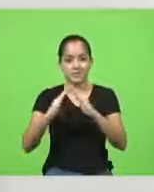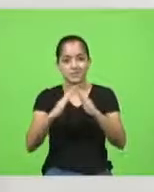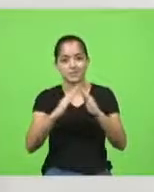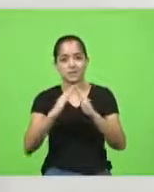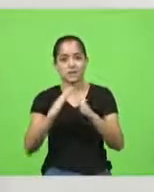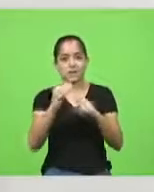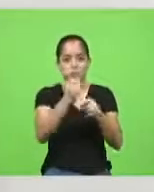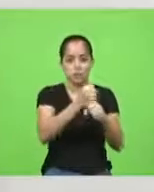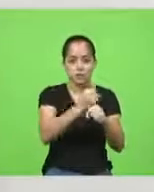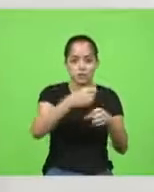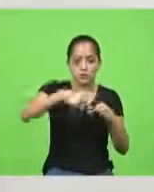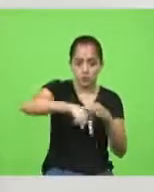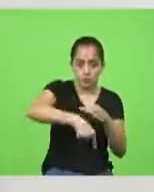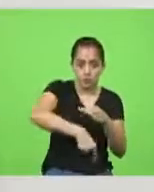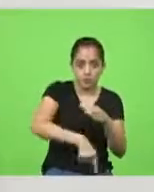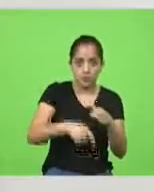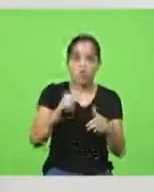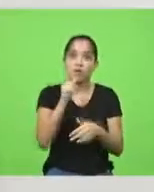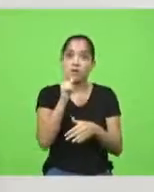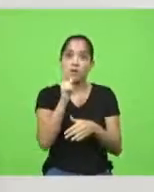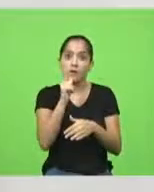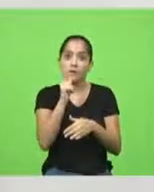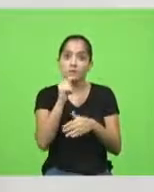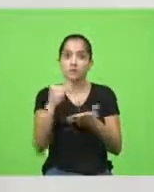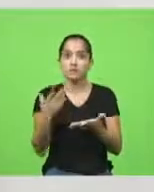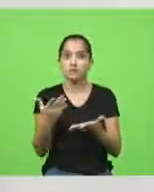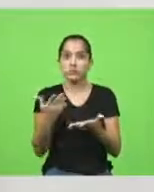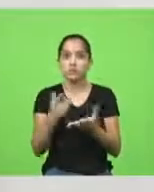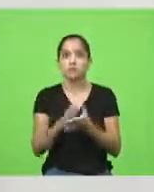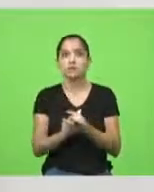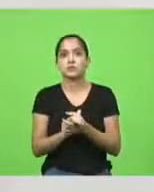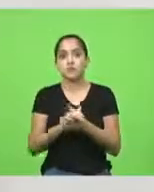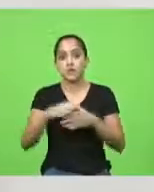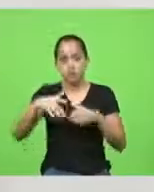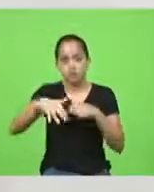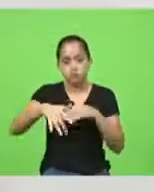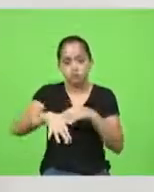construção de poços, poços artesianos, açudes,